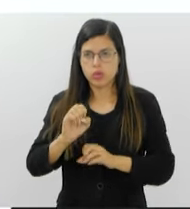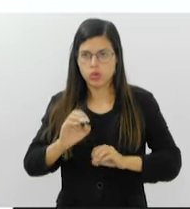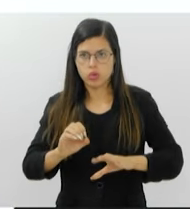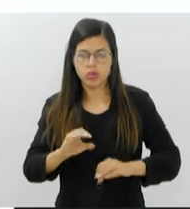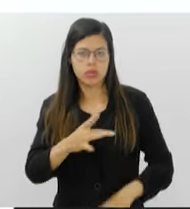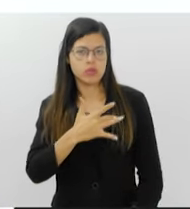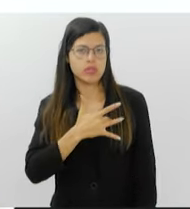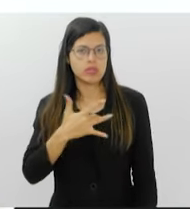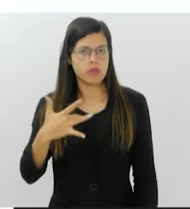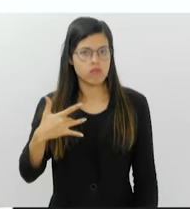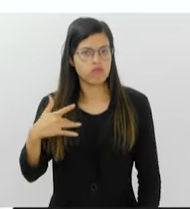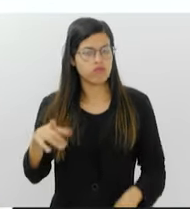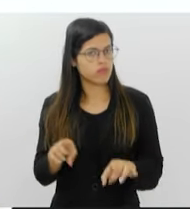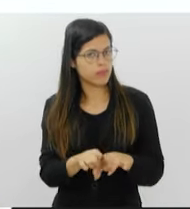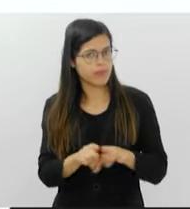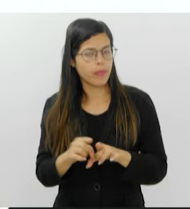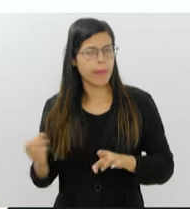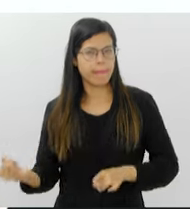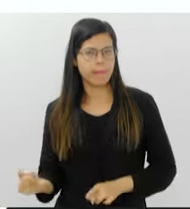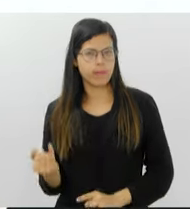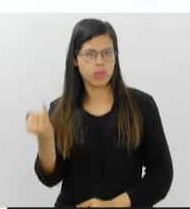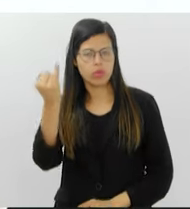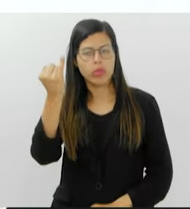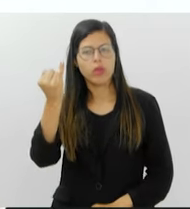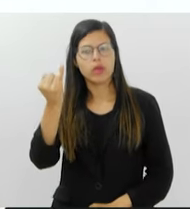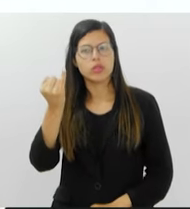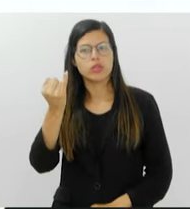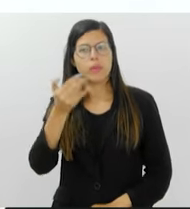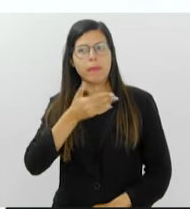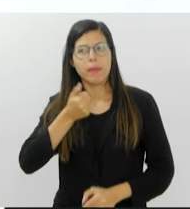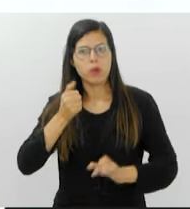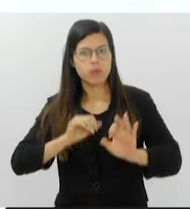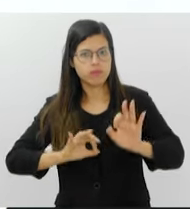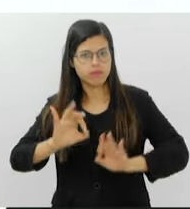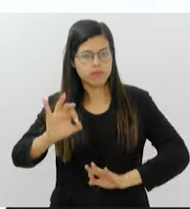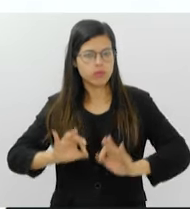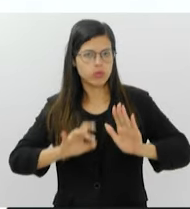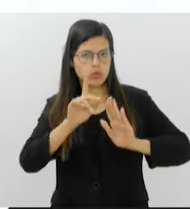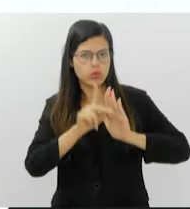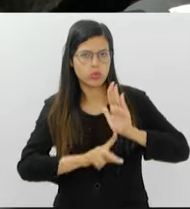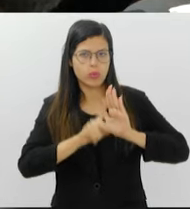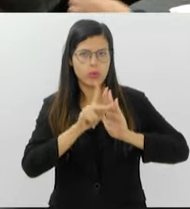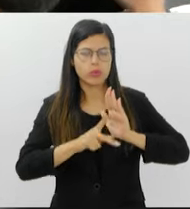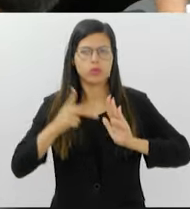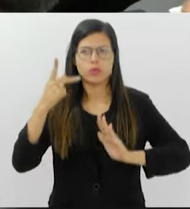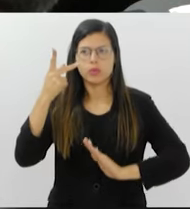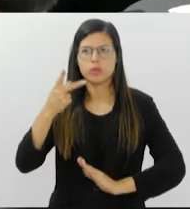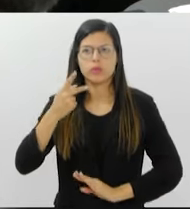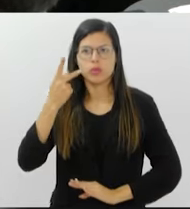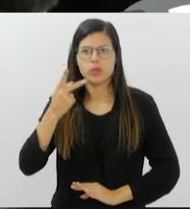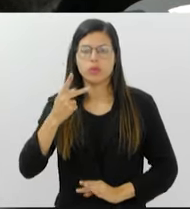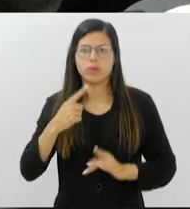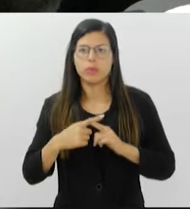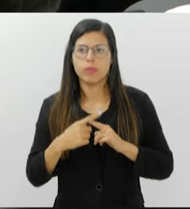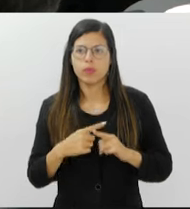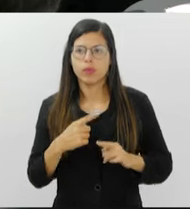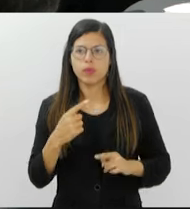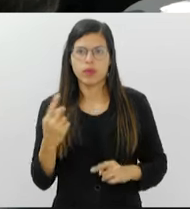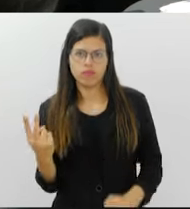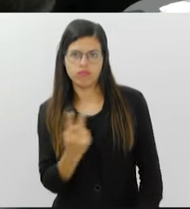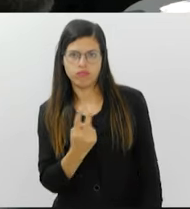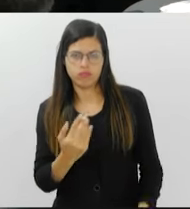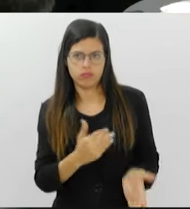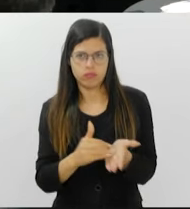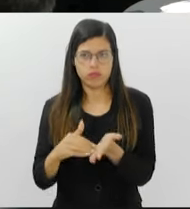saúde também são fundamentais para a melhor formulação dos projetos parlamentares, já que sozinhas elas